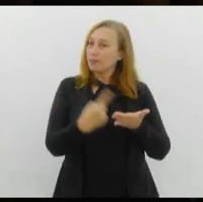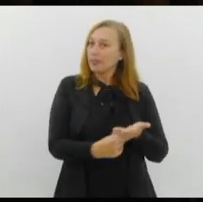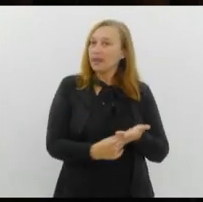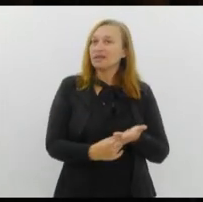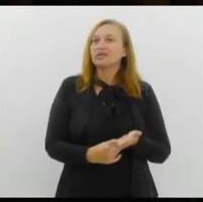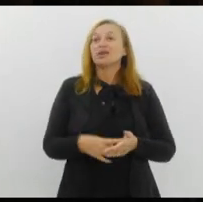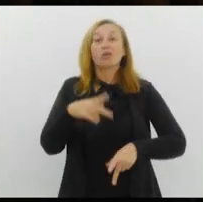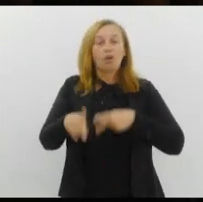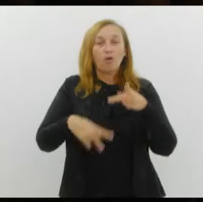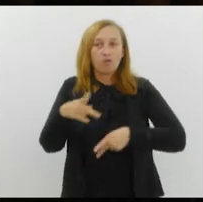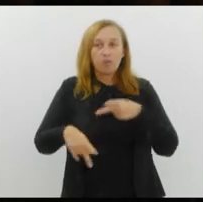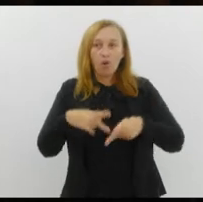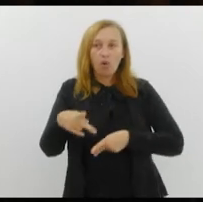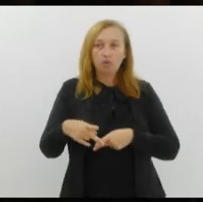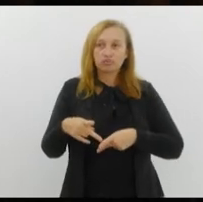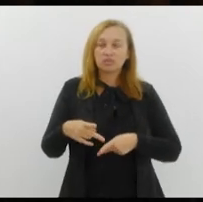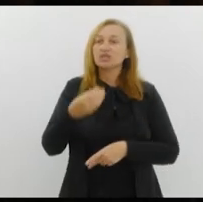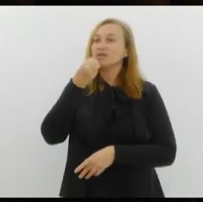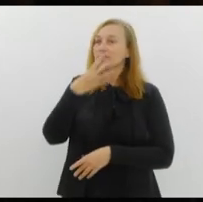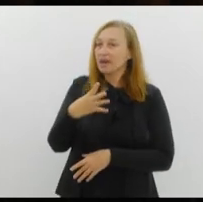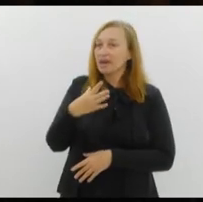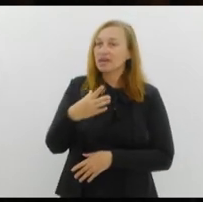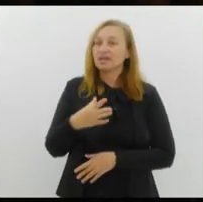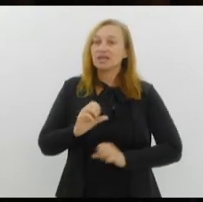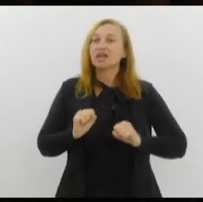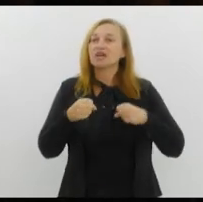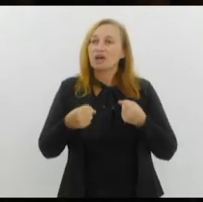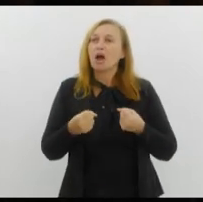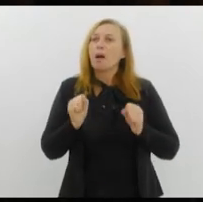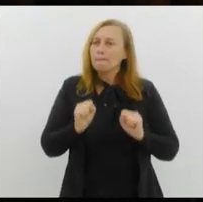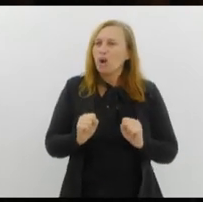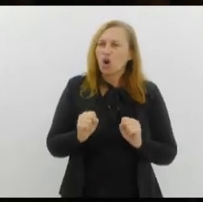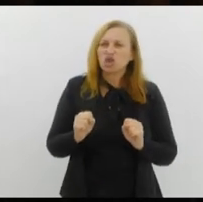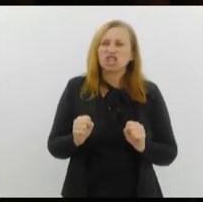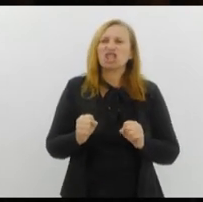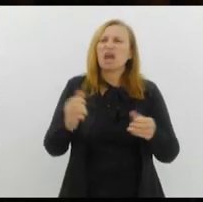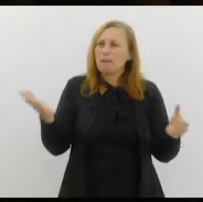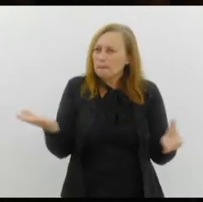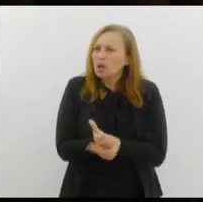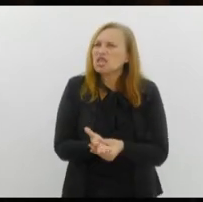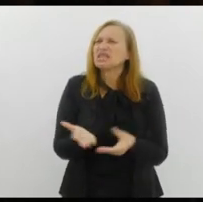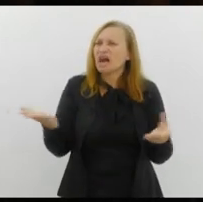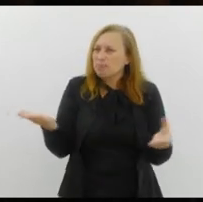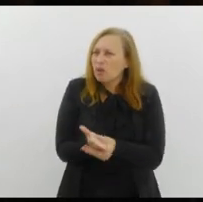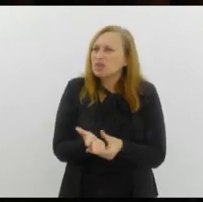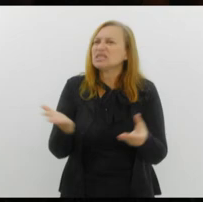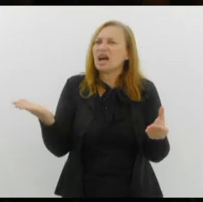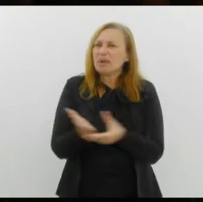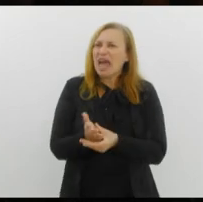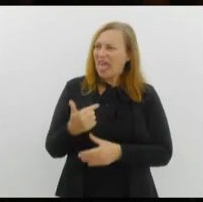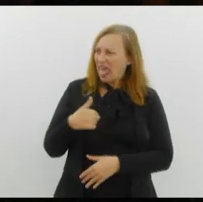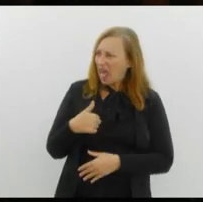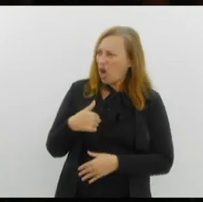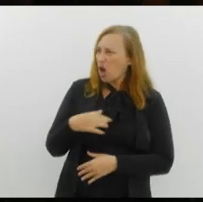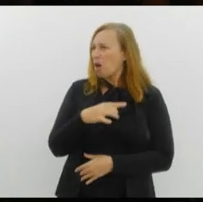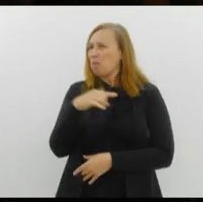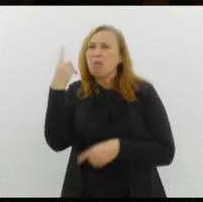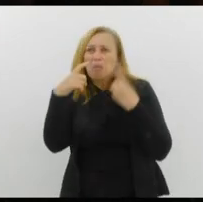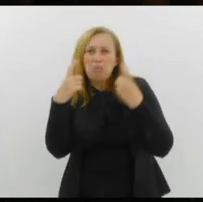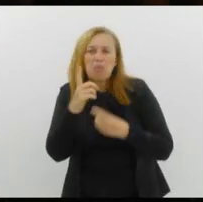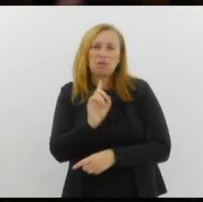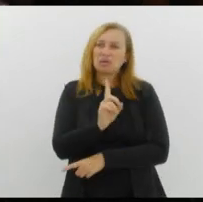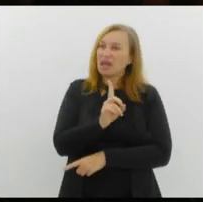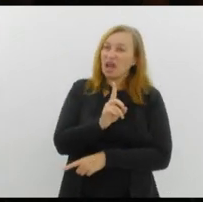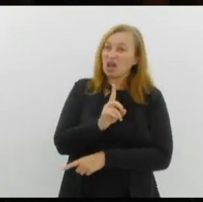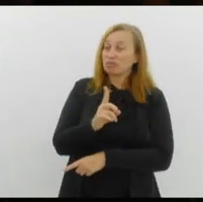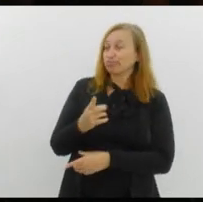eleitor, com o cidadão de bem, está reforçado. Pode chover processo, eu não tenho medo de processo, senão eu não estaria aqui. Pô, desculpa, mas estou